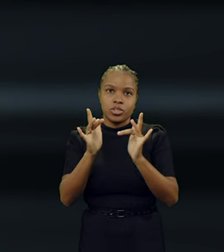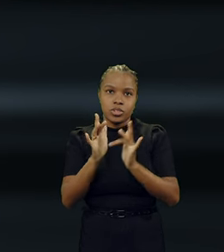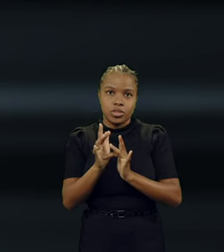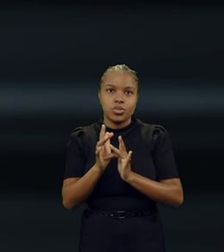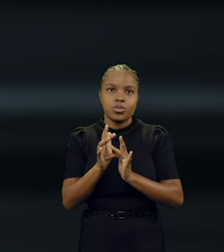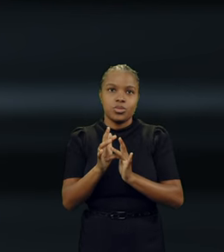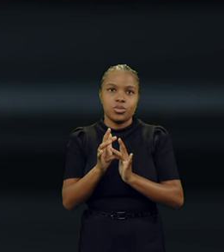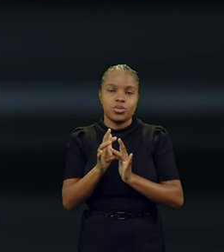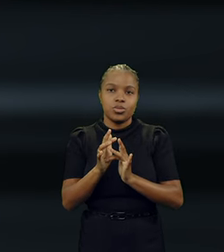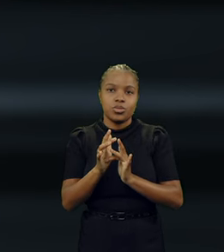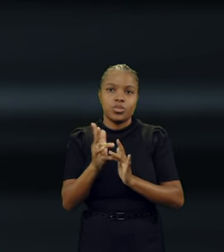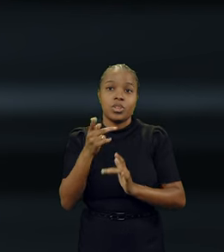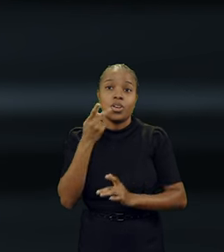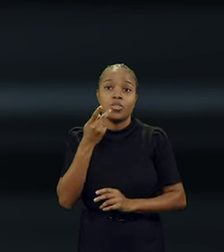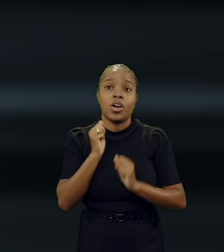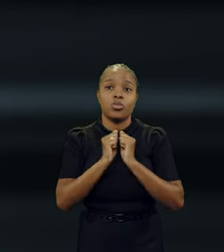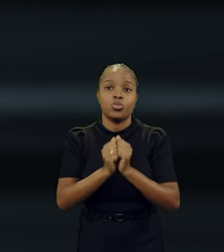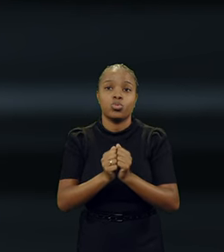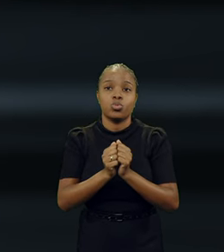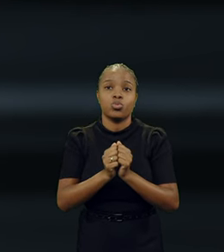Digam, esposa.